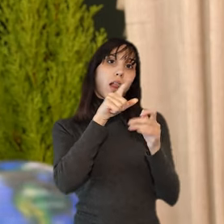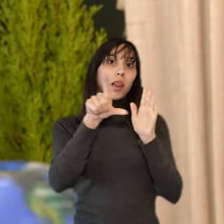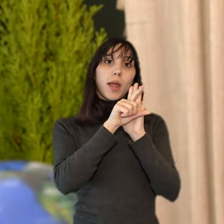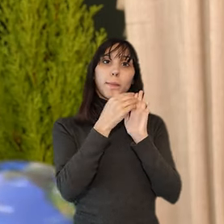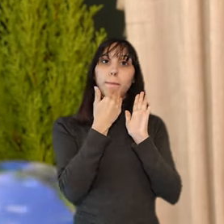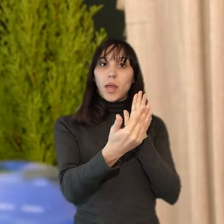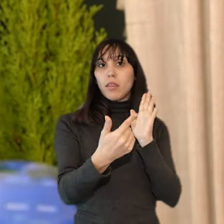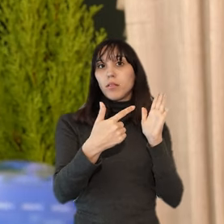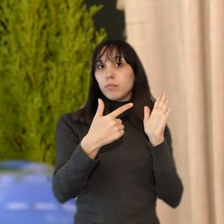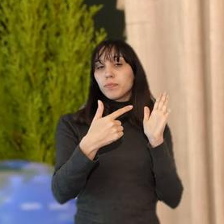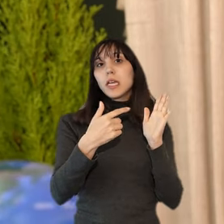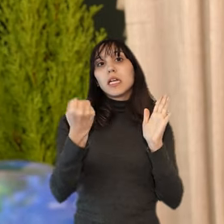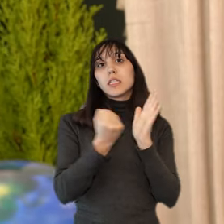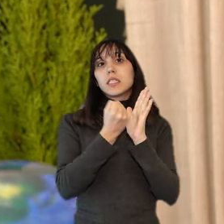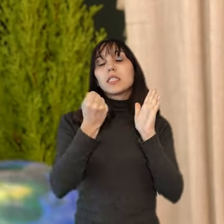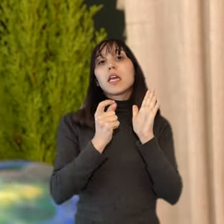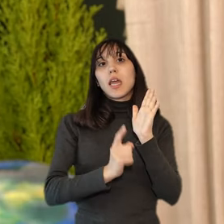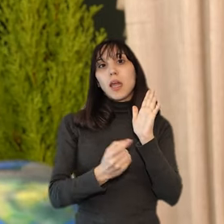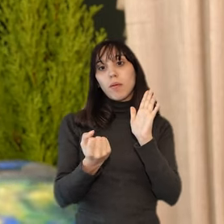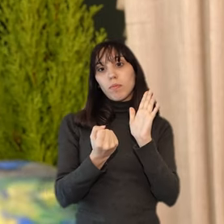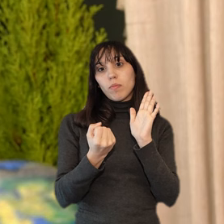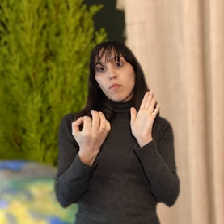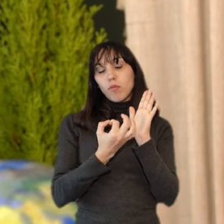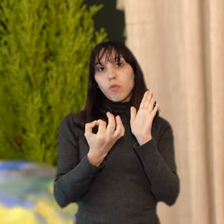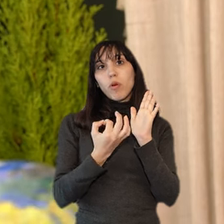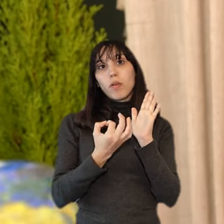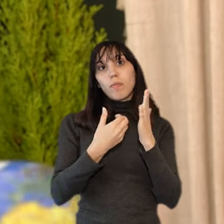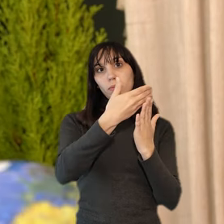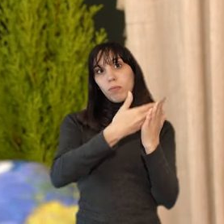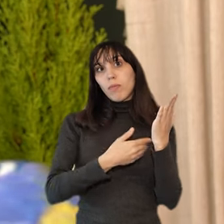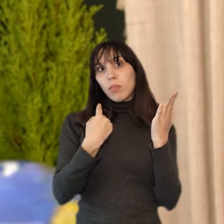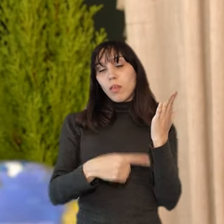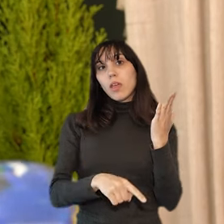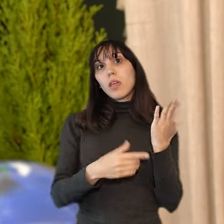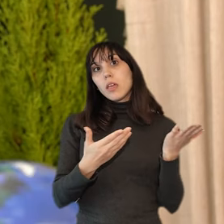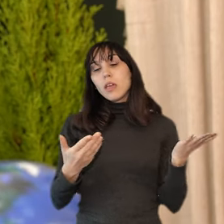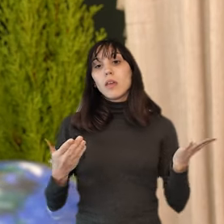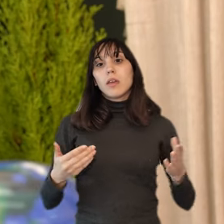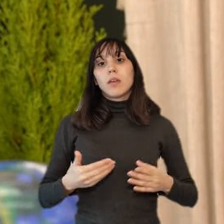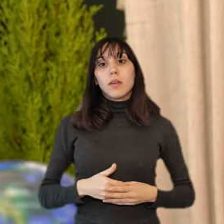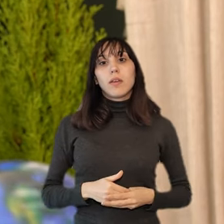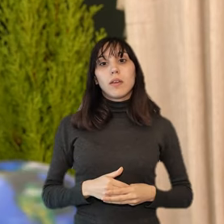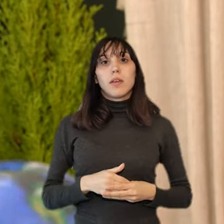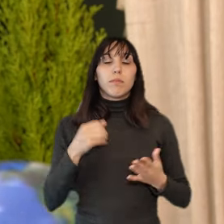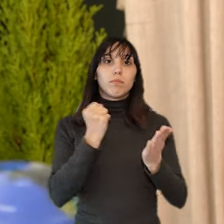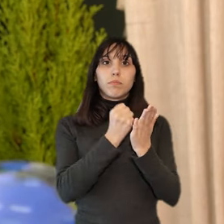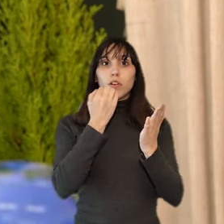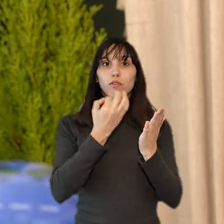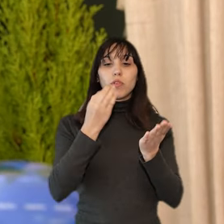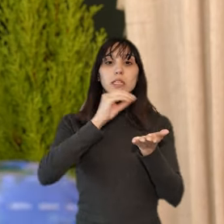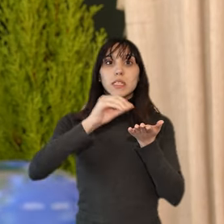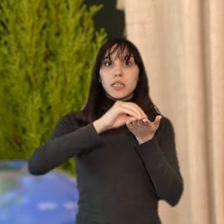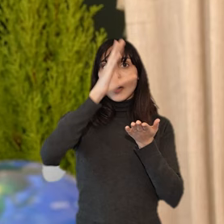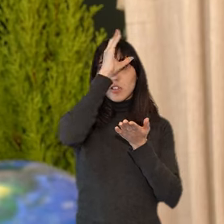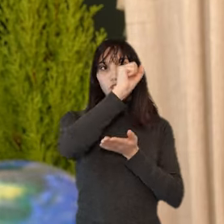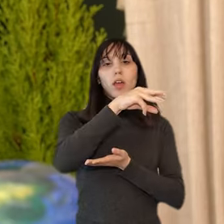lei essa apostila é uma autenticação das nossas acreditações não é e e é autenticado pelo secretário de